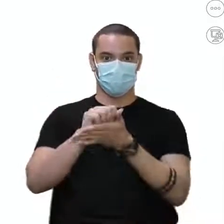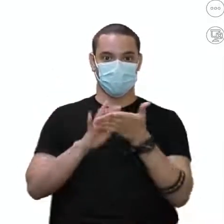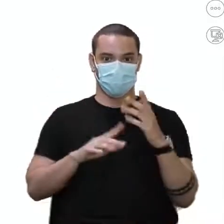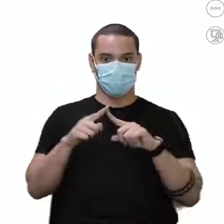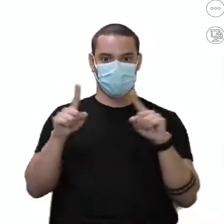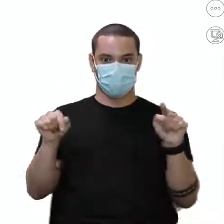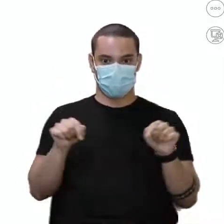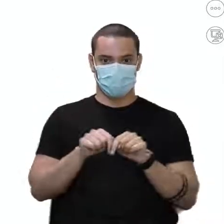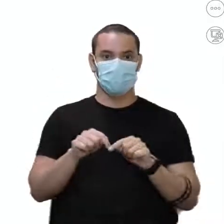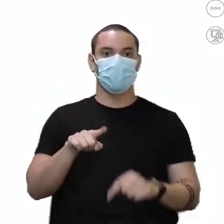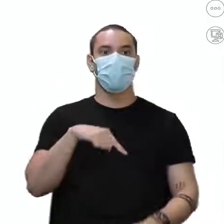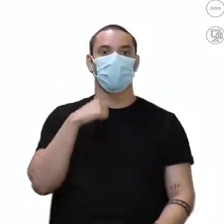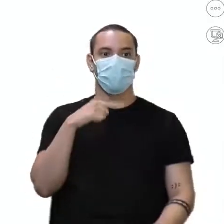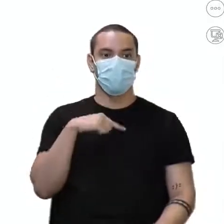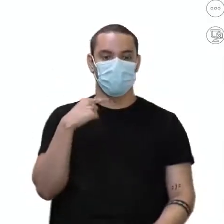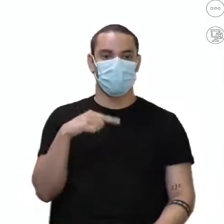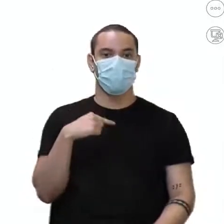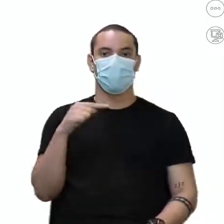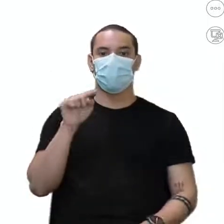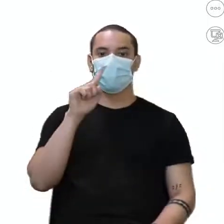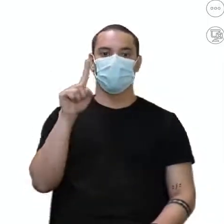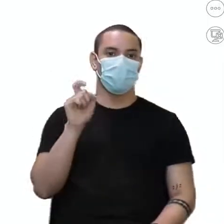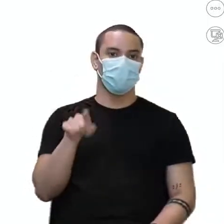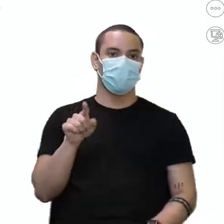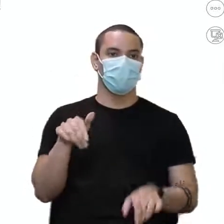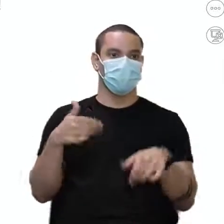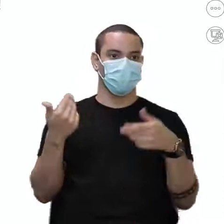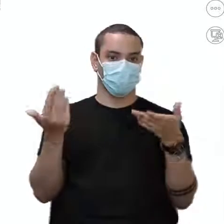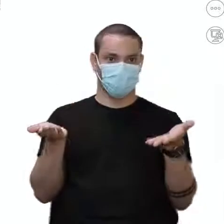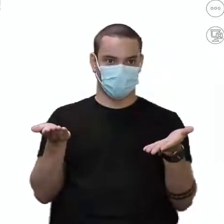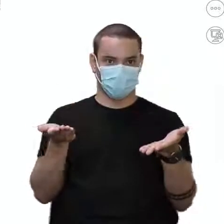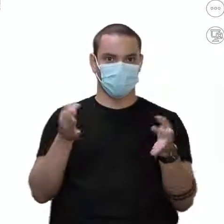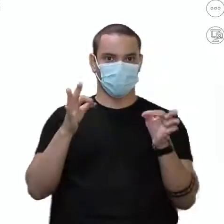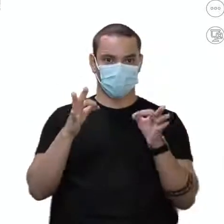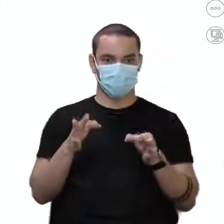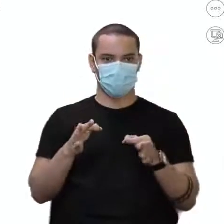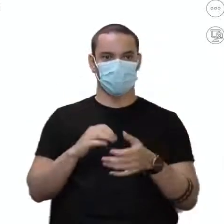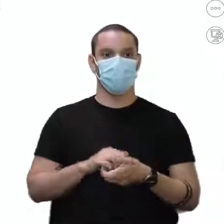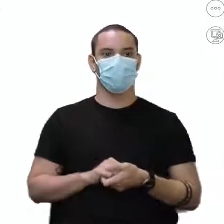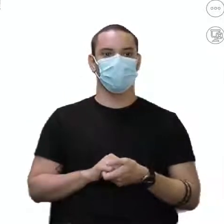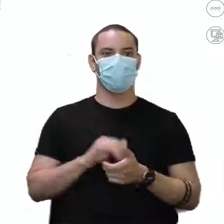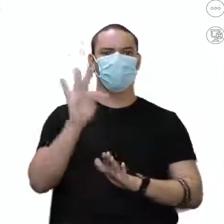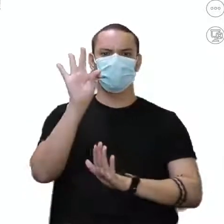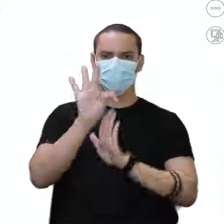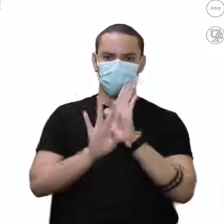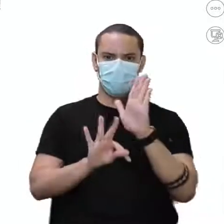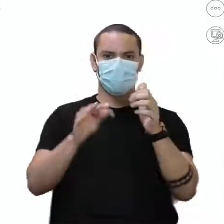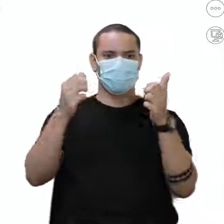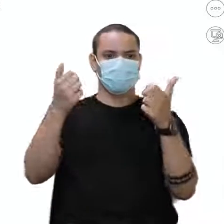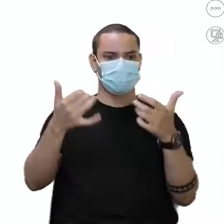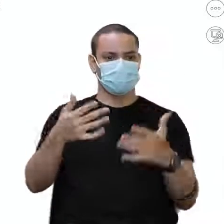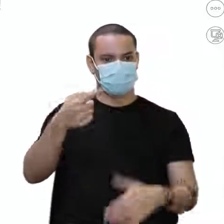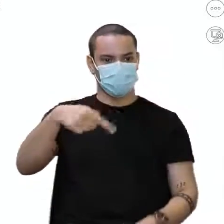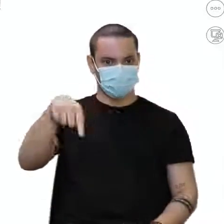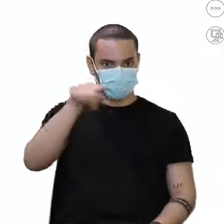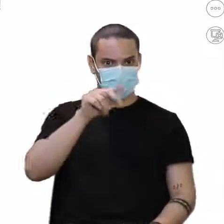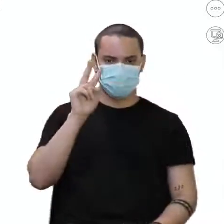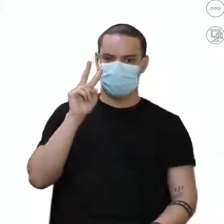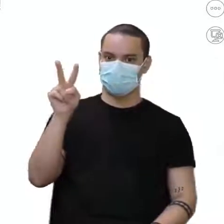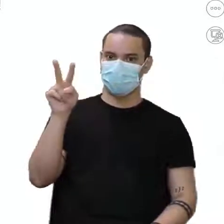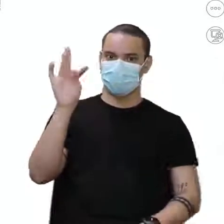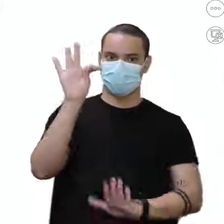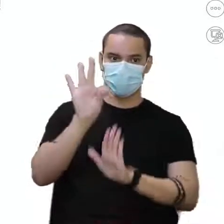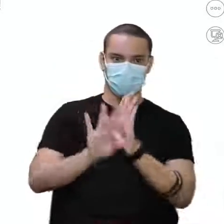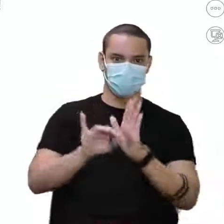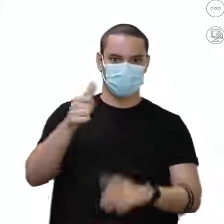sala, hora de tirar suas questions, as suas dúvidas, certo? Aquele texto que eu comentei para vocês. Eu acho que quando vocês olharam esse